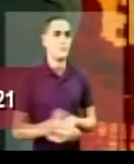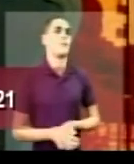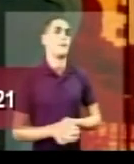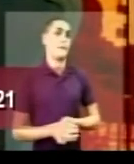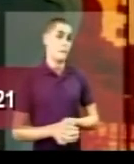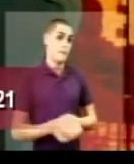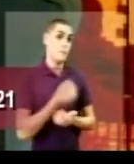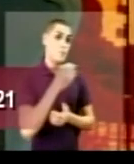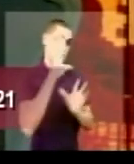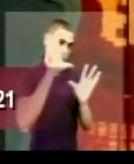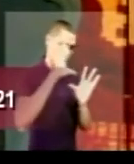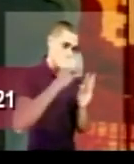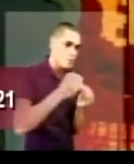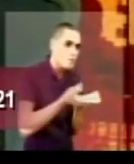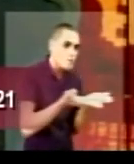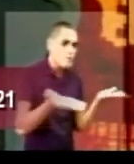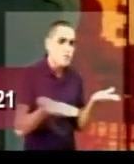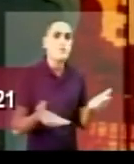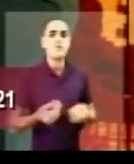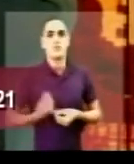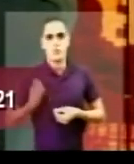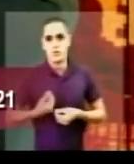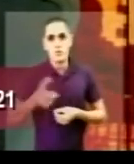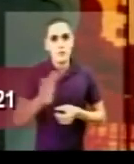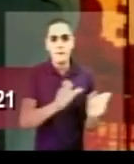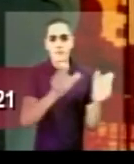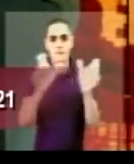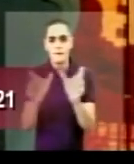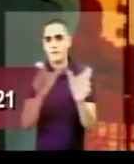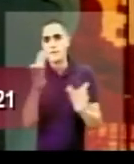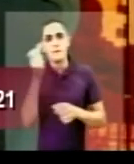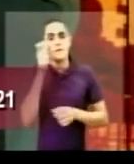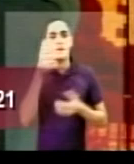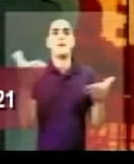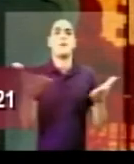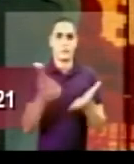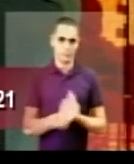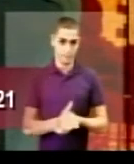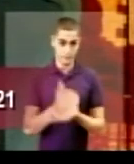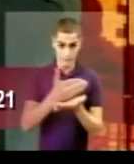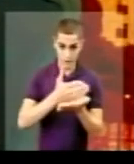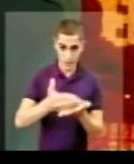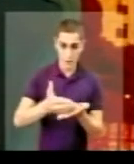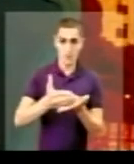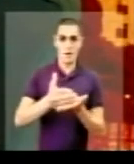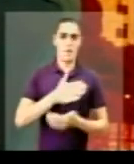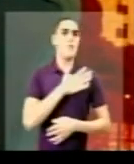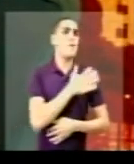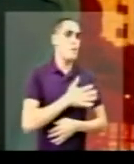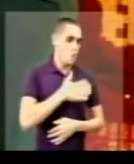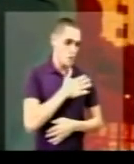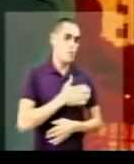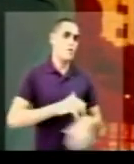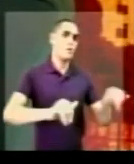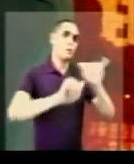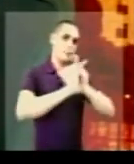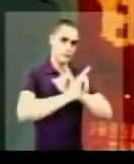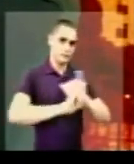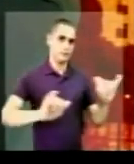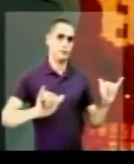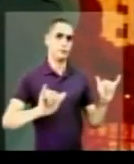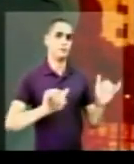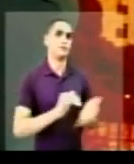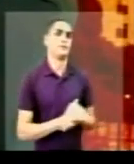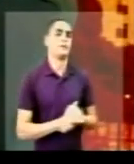Boa tarde a todos que estão nos assistindo. Inicialmente, eu gostaria de dizer que foram 20